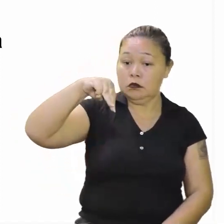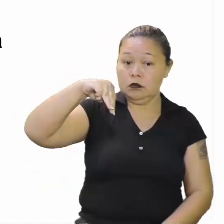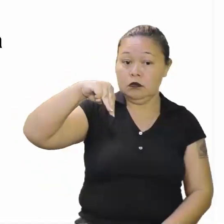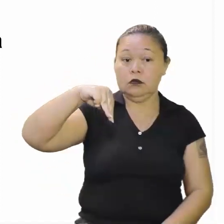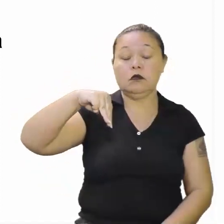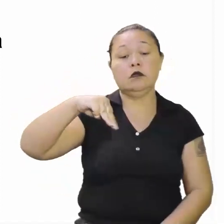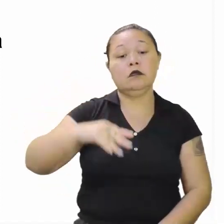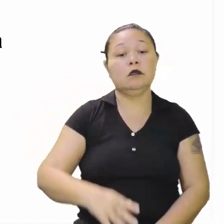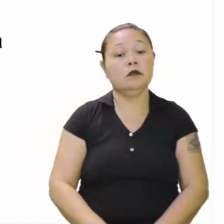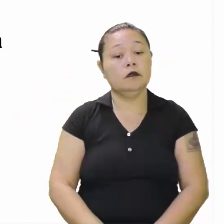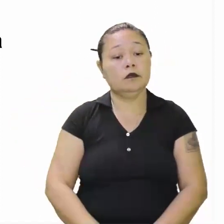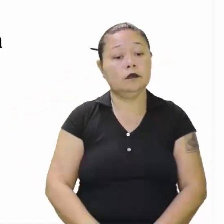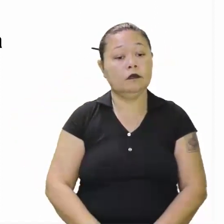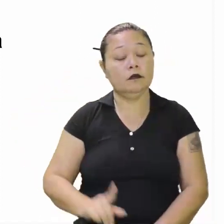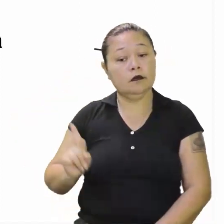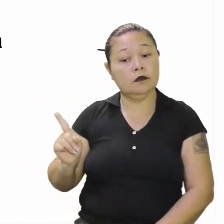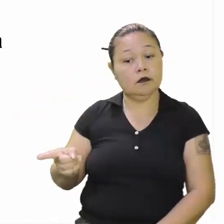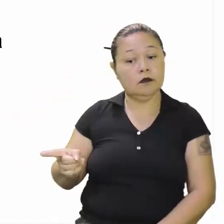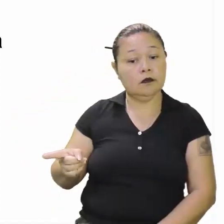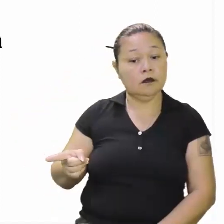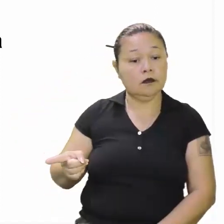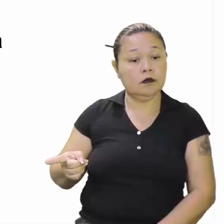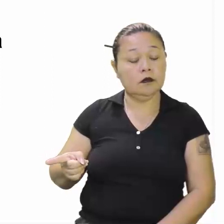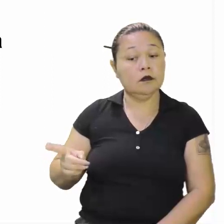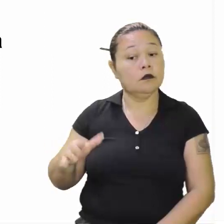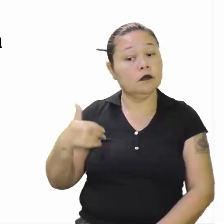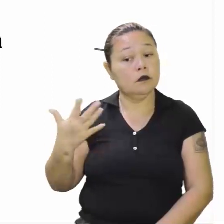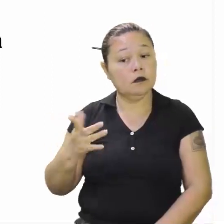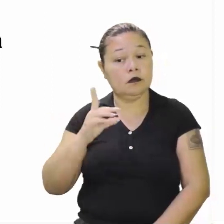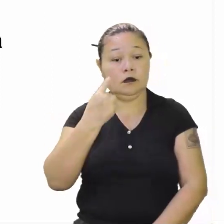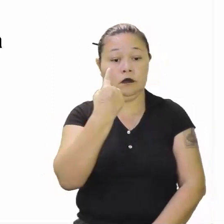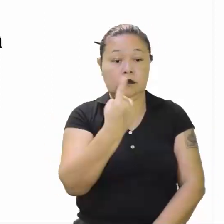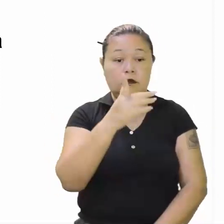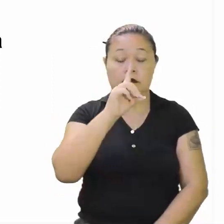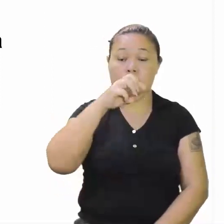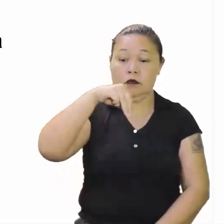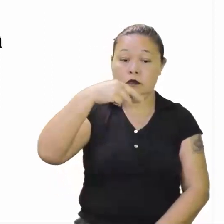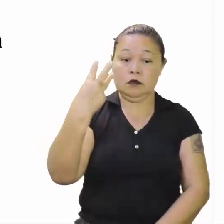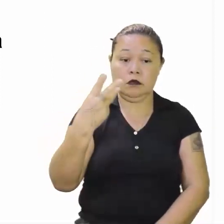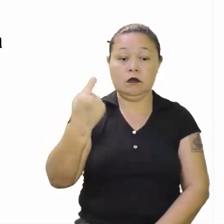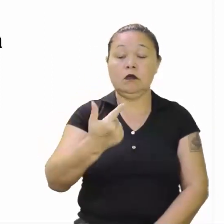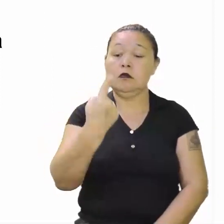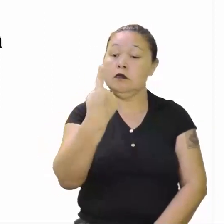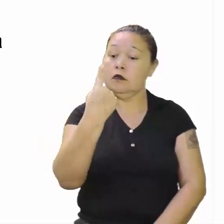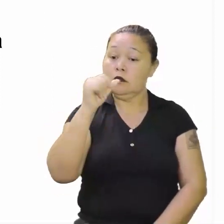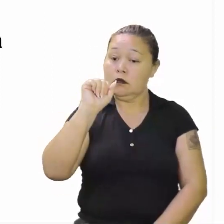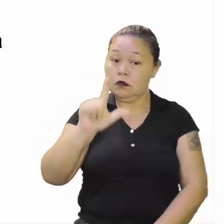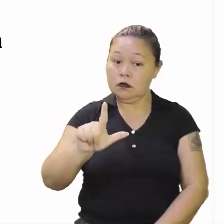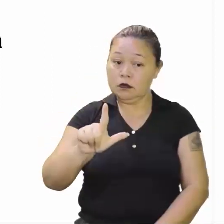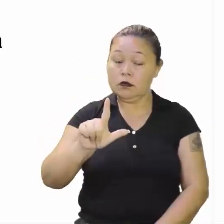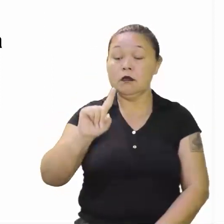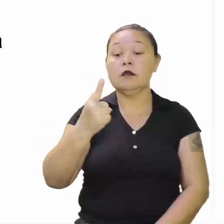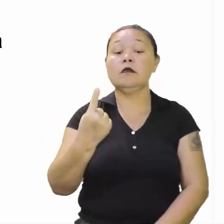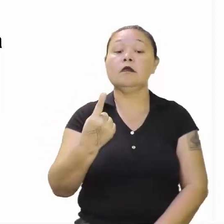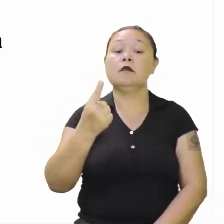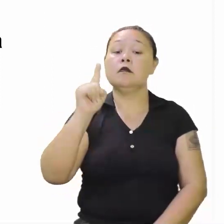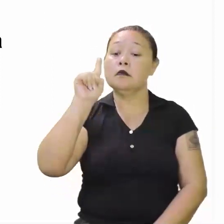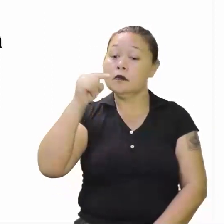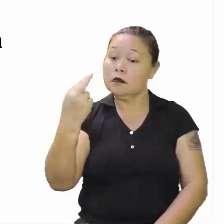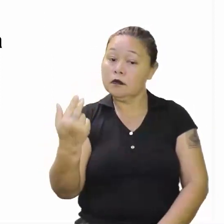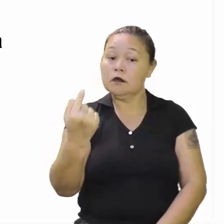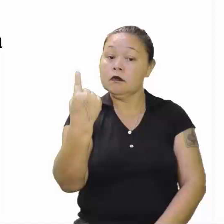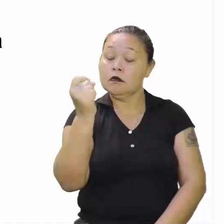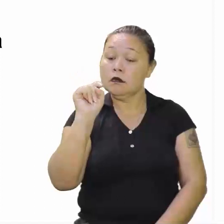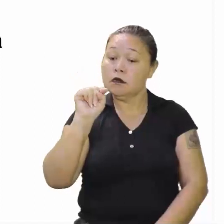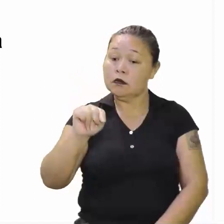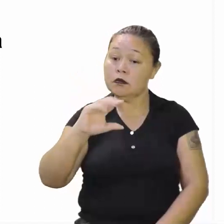centímetro. Tá bom? Lógico, 1 decímetro cúbico é igual a 1 litro. E 1 litro é igual ao